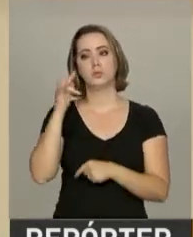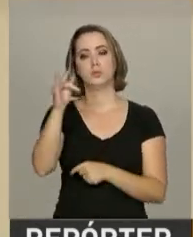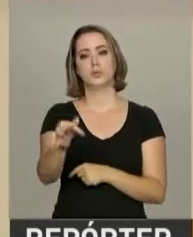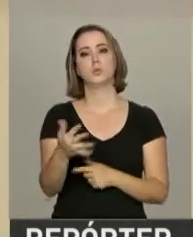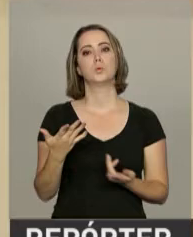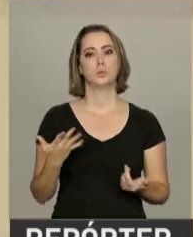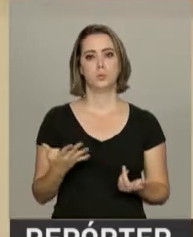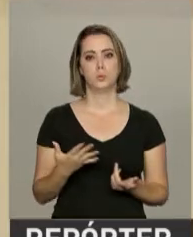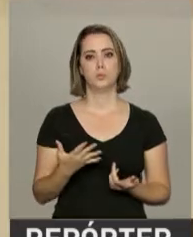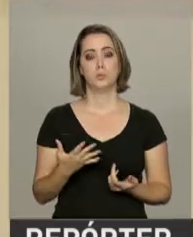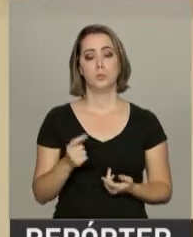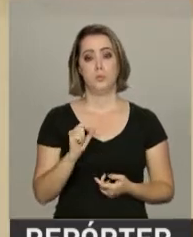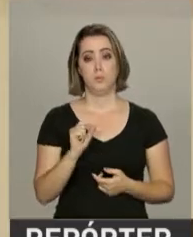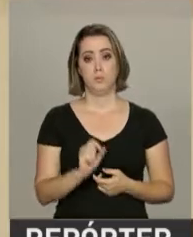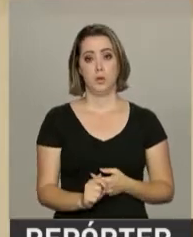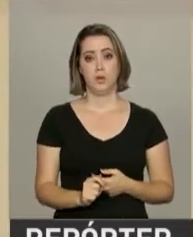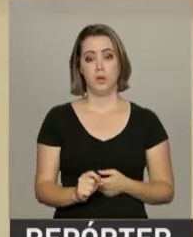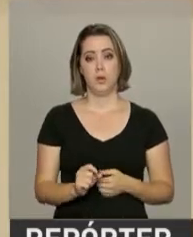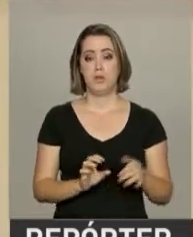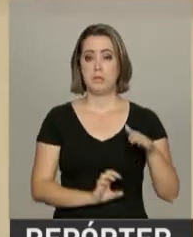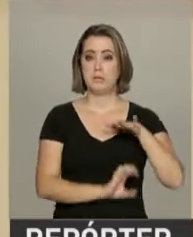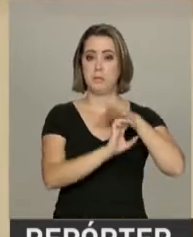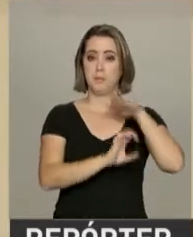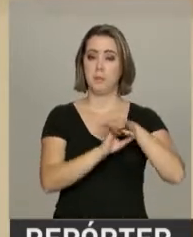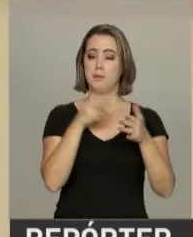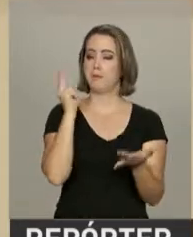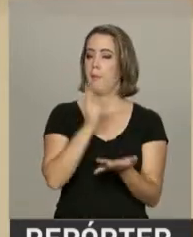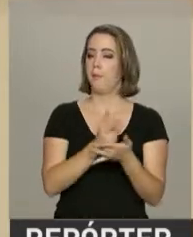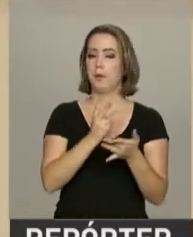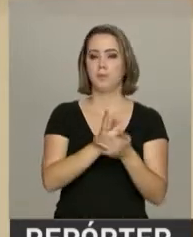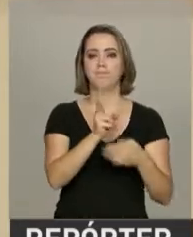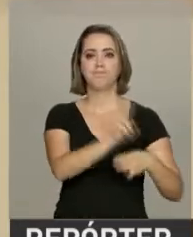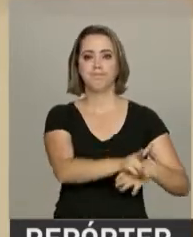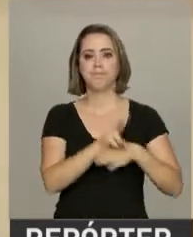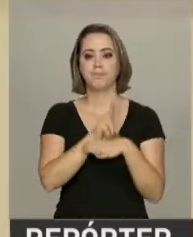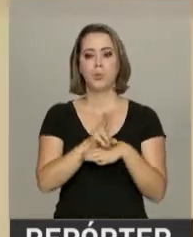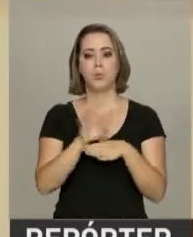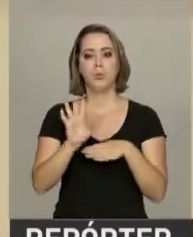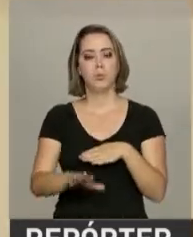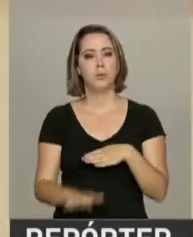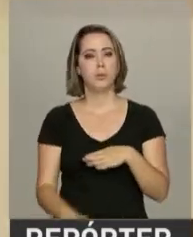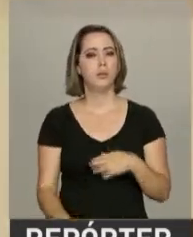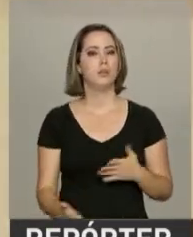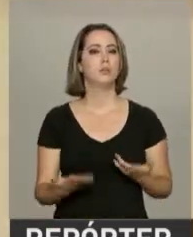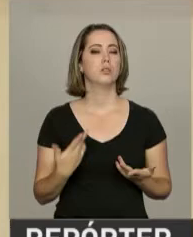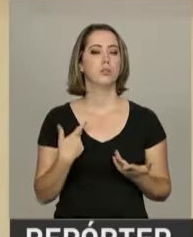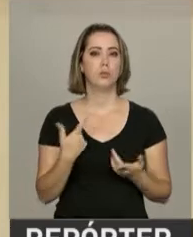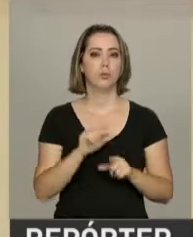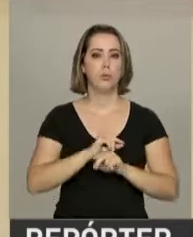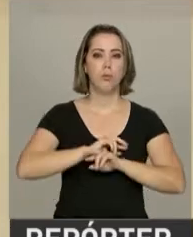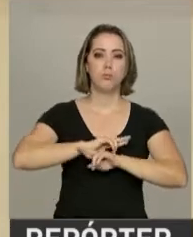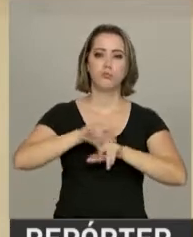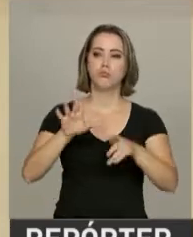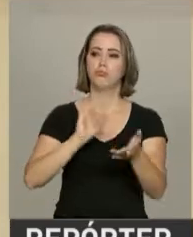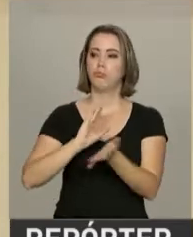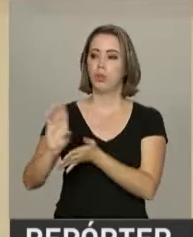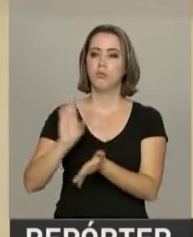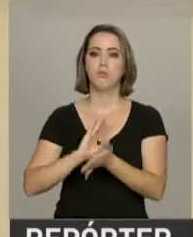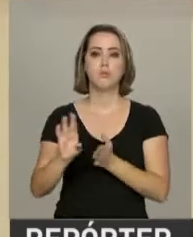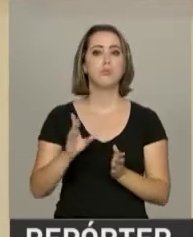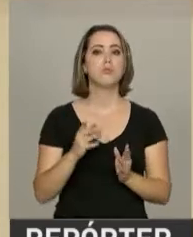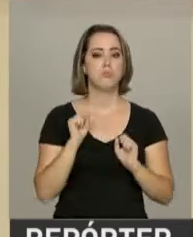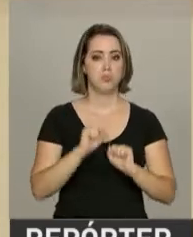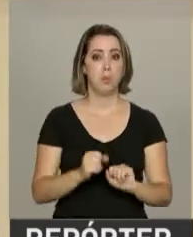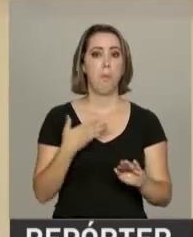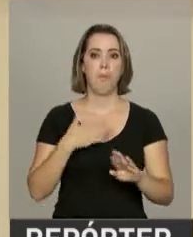acessível a longo prazo para as empresas na mesma coisa um crédito pedir financiamento para capital de giro investimentos mais acessível